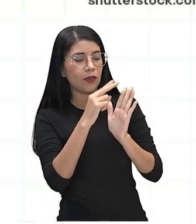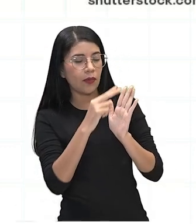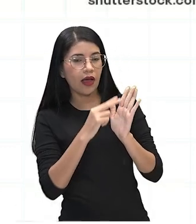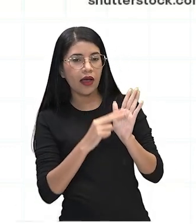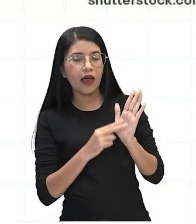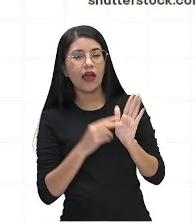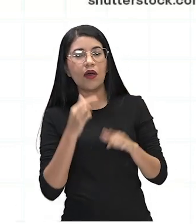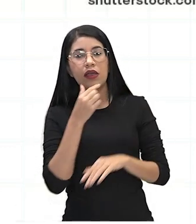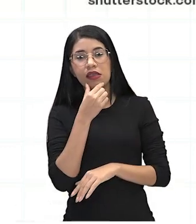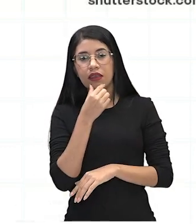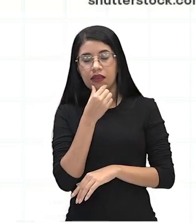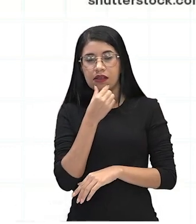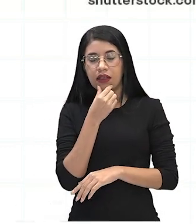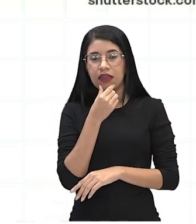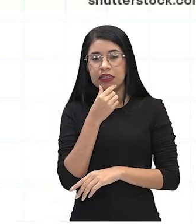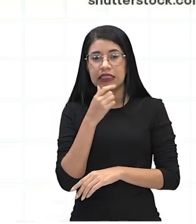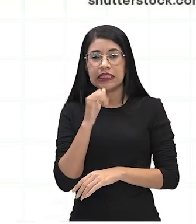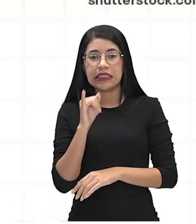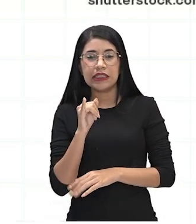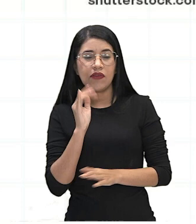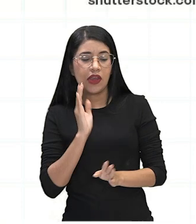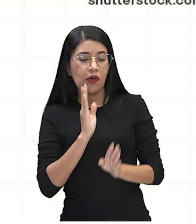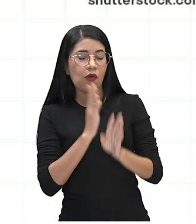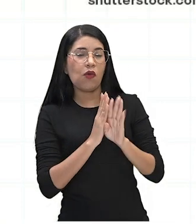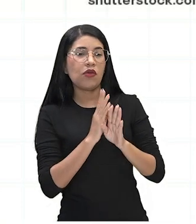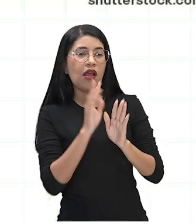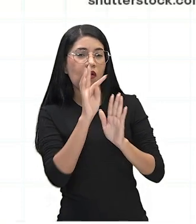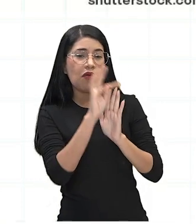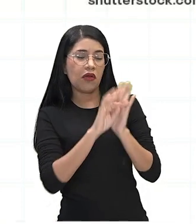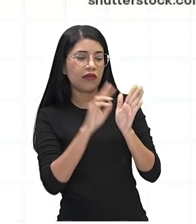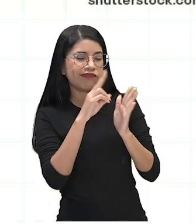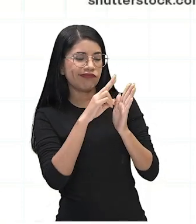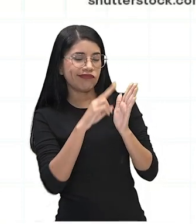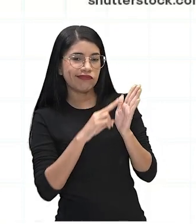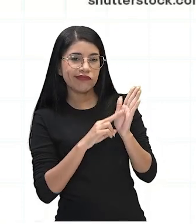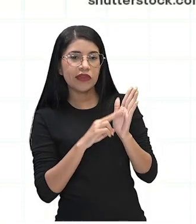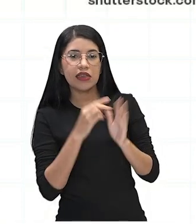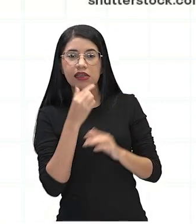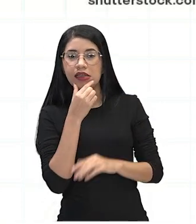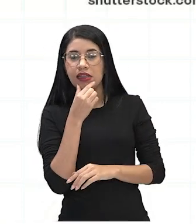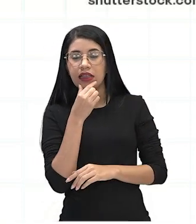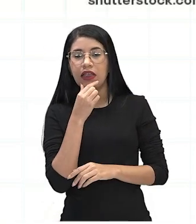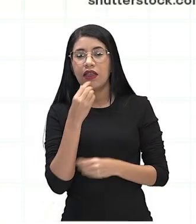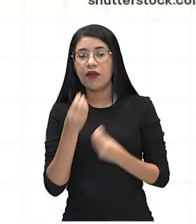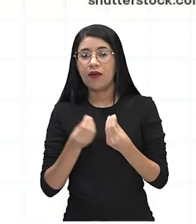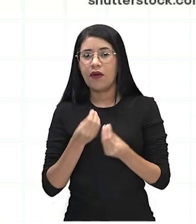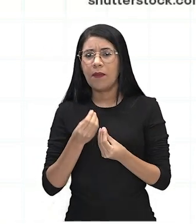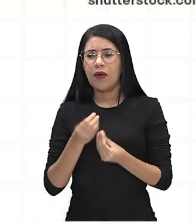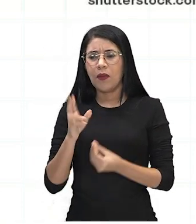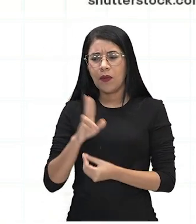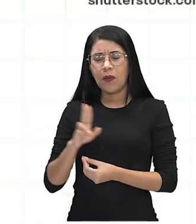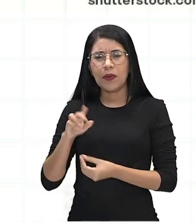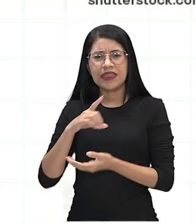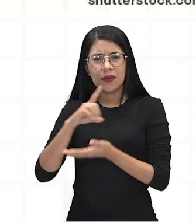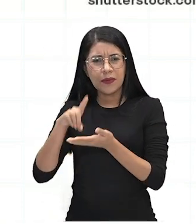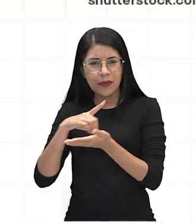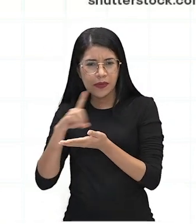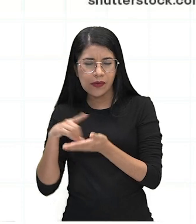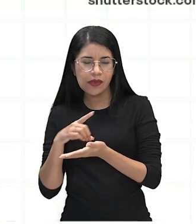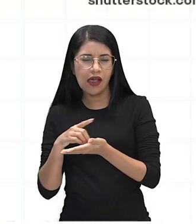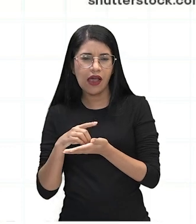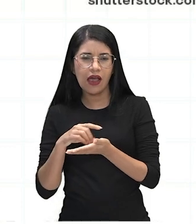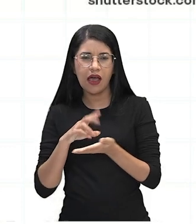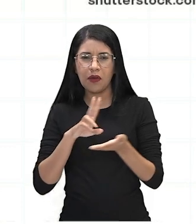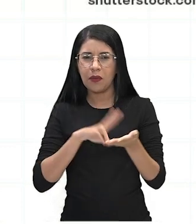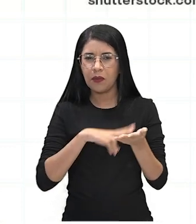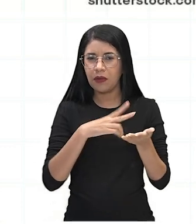vai fazer quando você se deparar com qualquer texto em inglês? Vai pegar um dicionário, tradutor? Não, né?